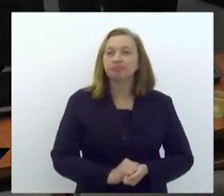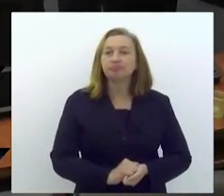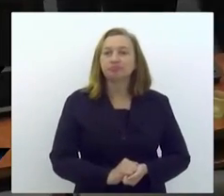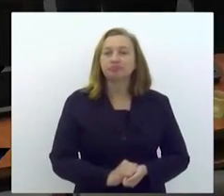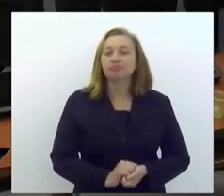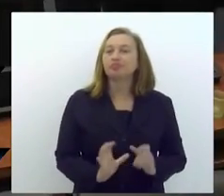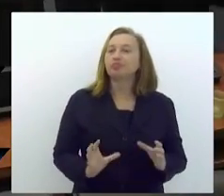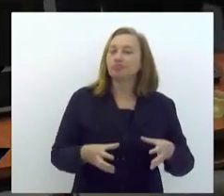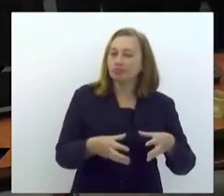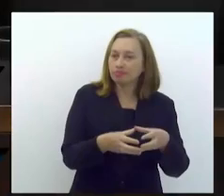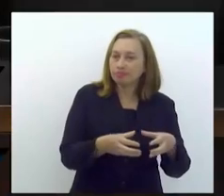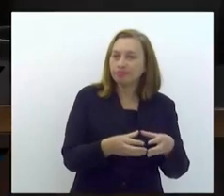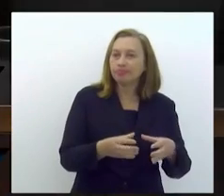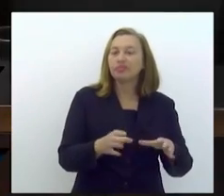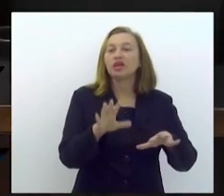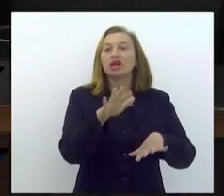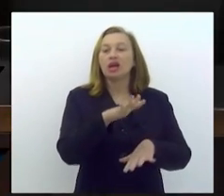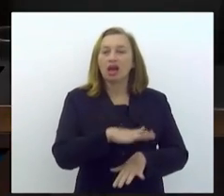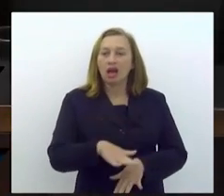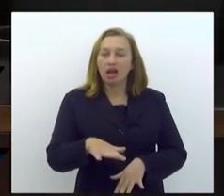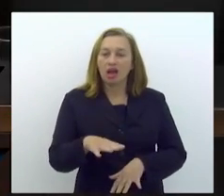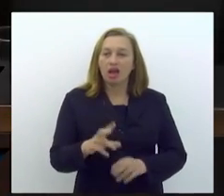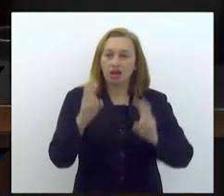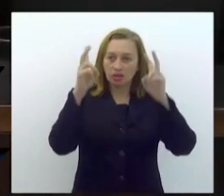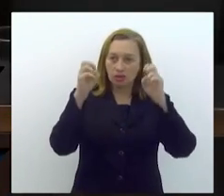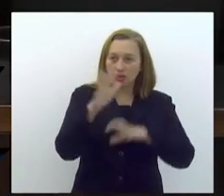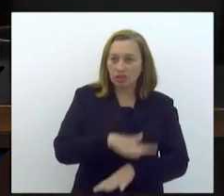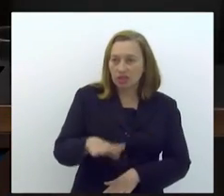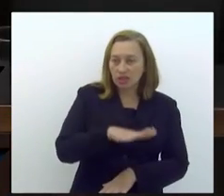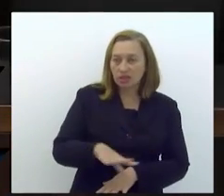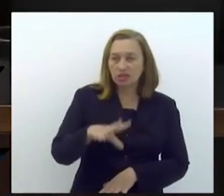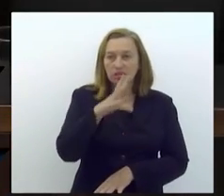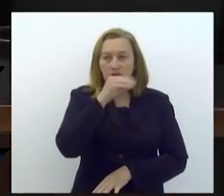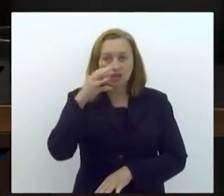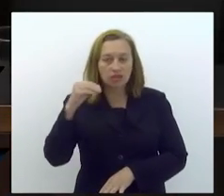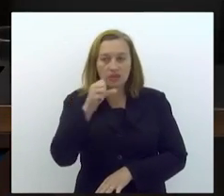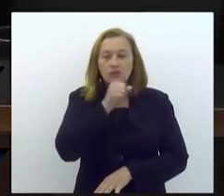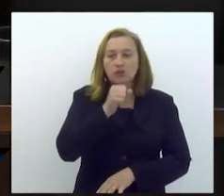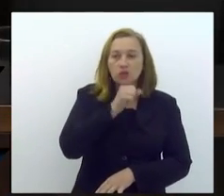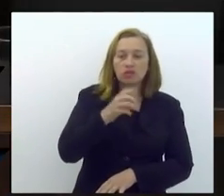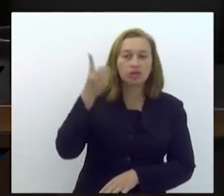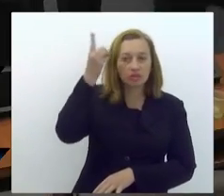pela comissão de assuntos da Criança e Adolescente idoso deputado munir Neto